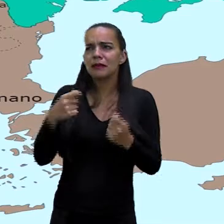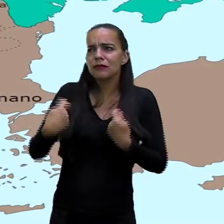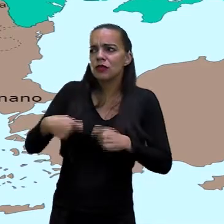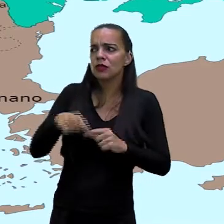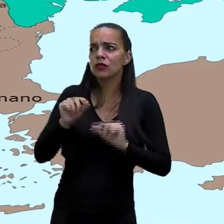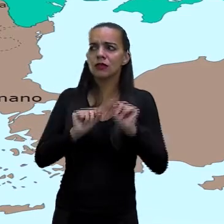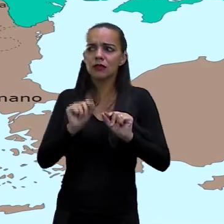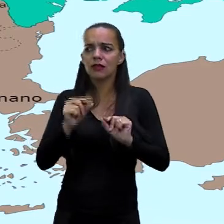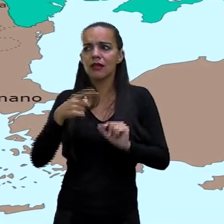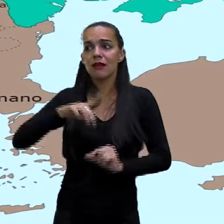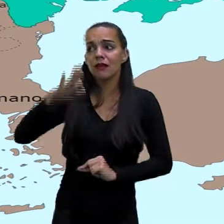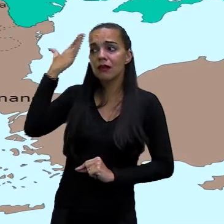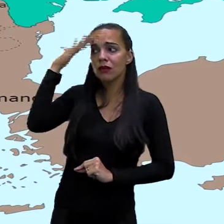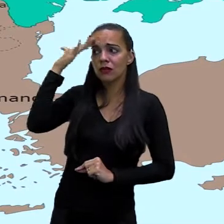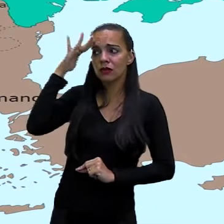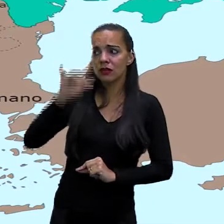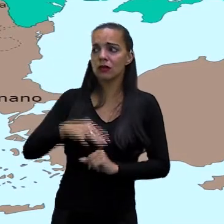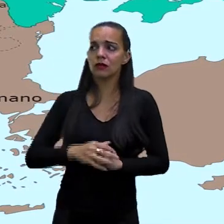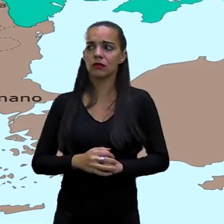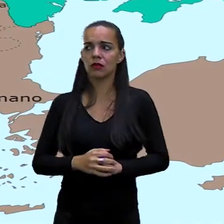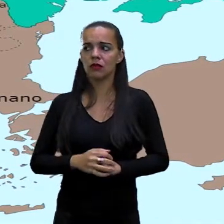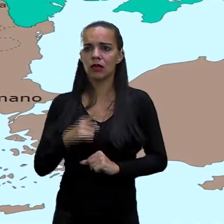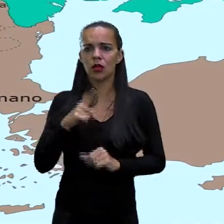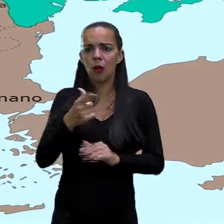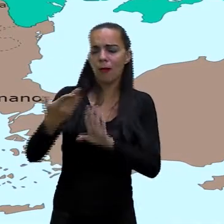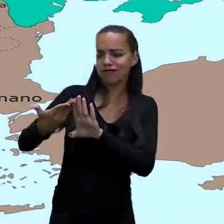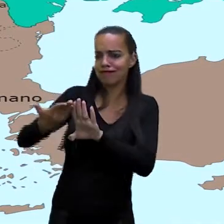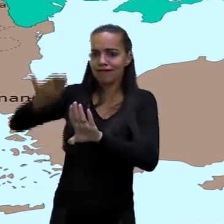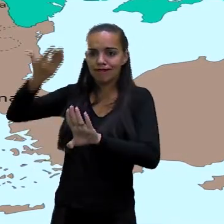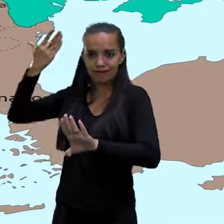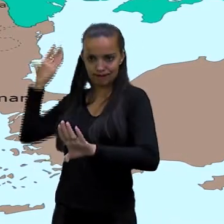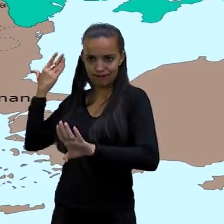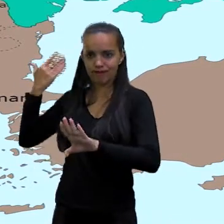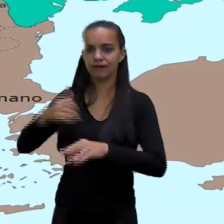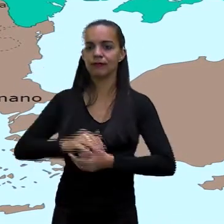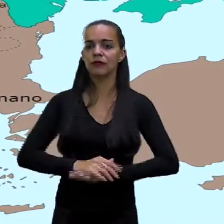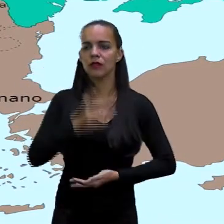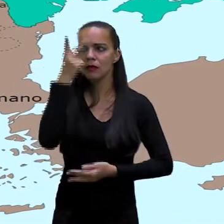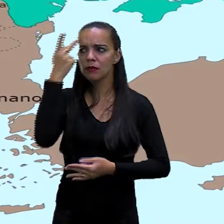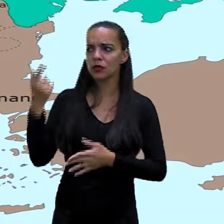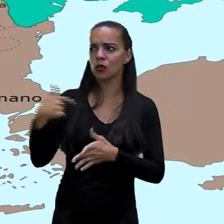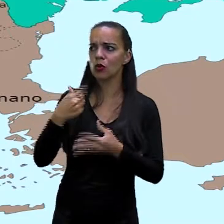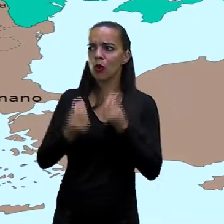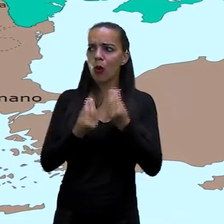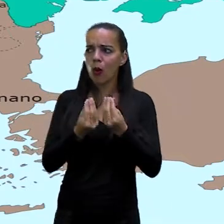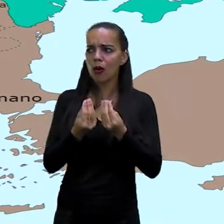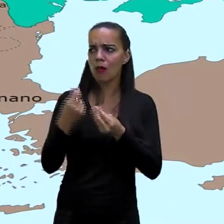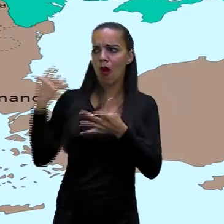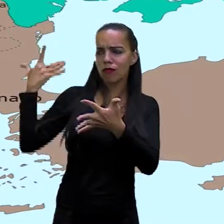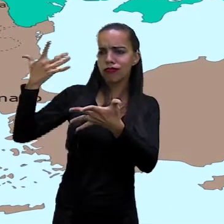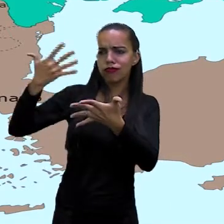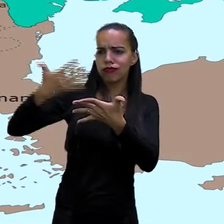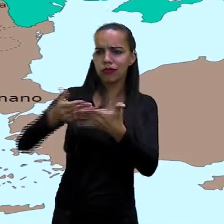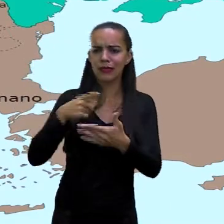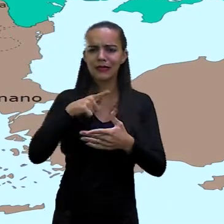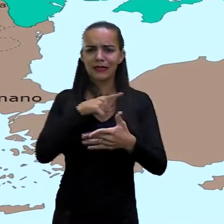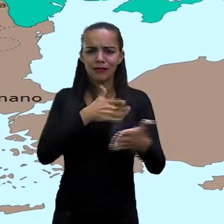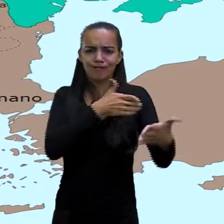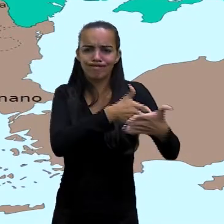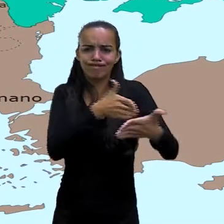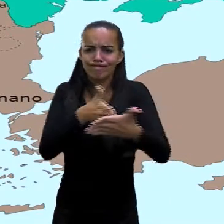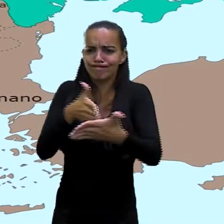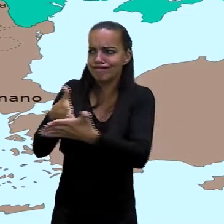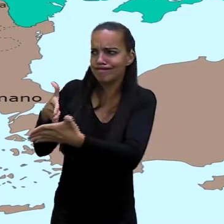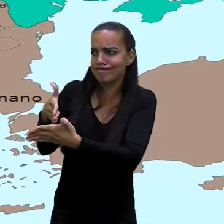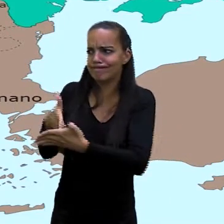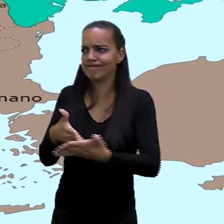necessário entender seus antecedentes. O principal deles foi o bloqueio